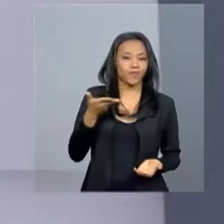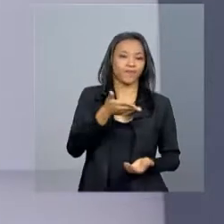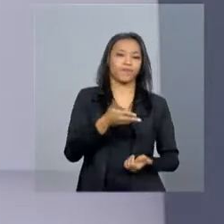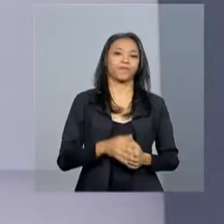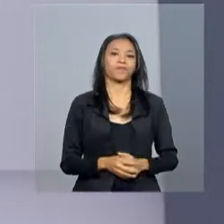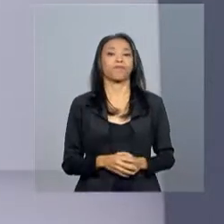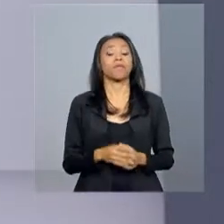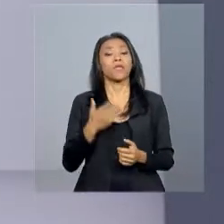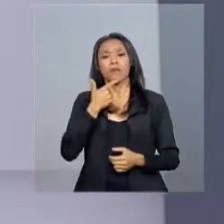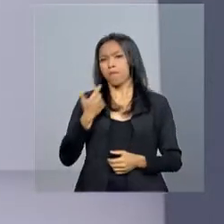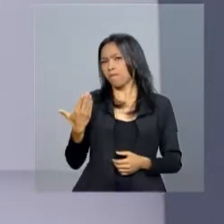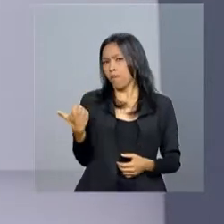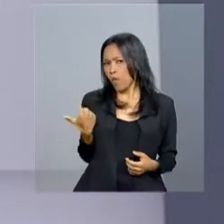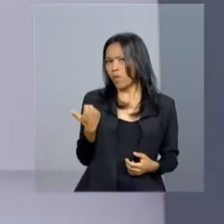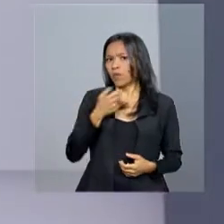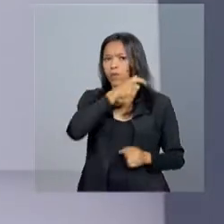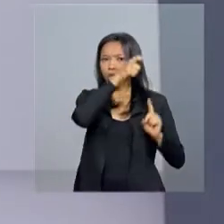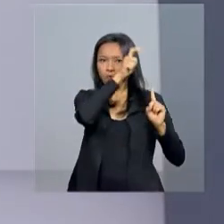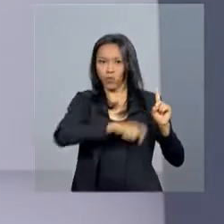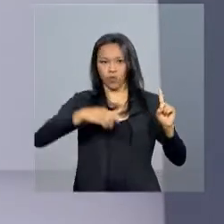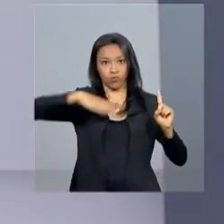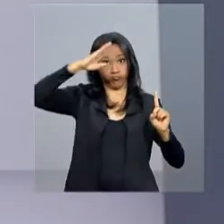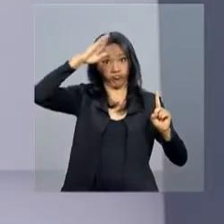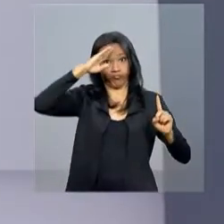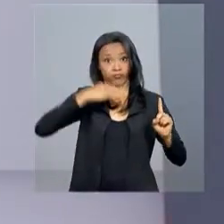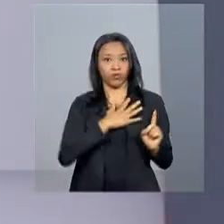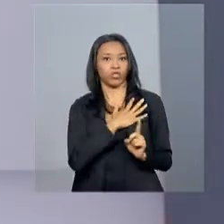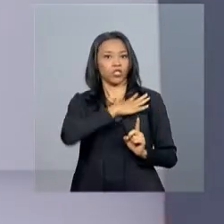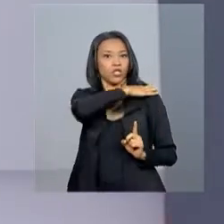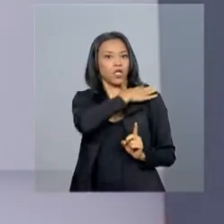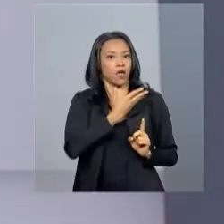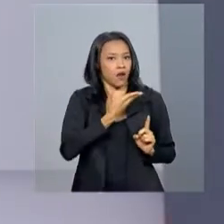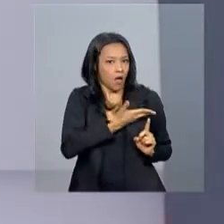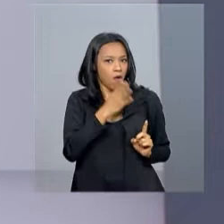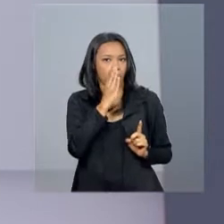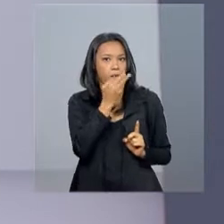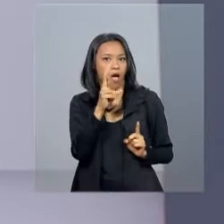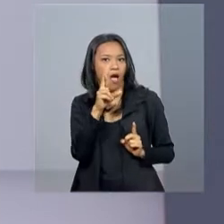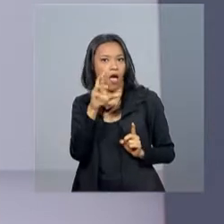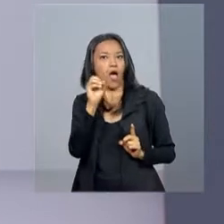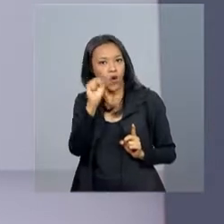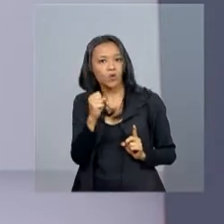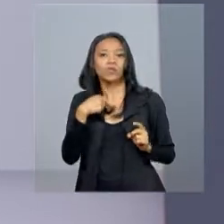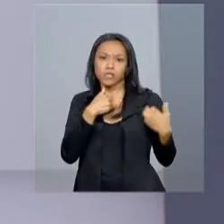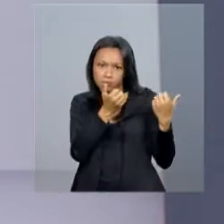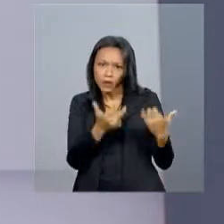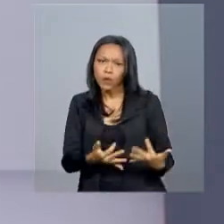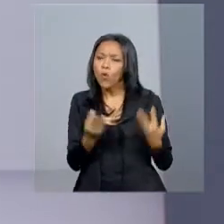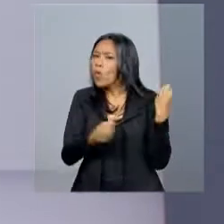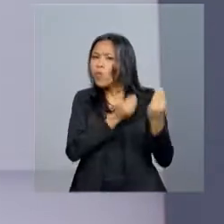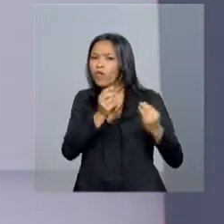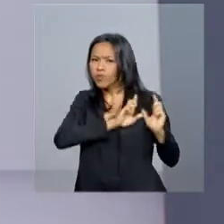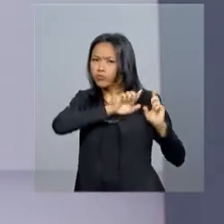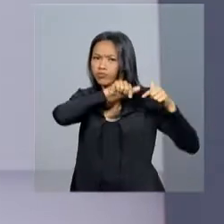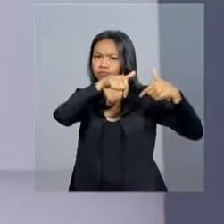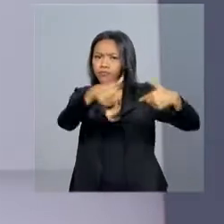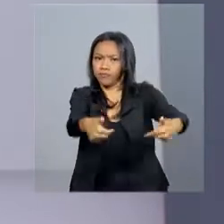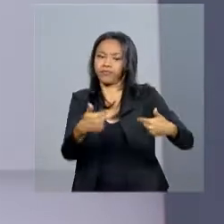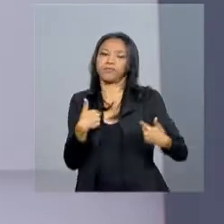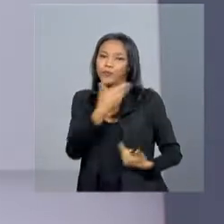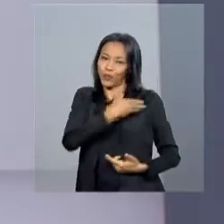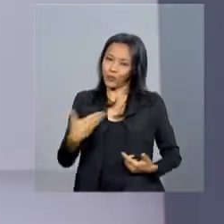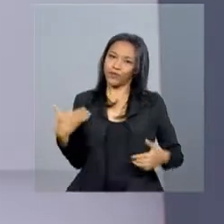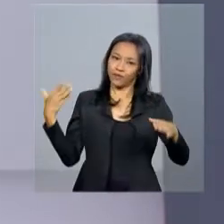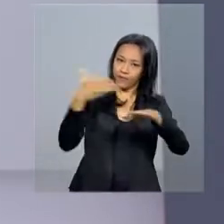olha, agora há pouco, o general Barros, comandante do Comando Conjunto, falou sobre os resultados, até agora, das ações da intervenção